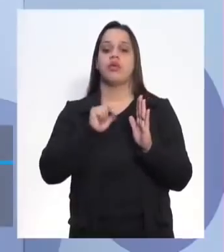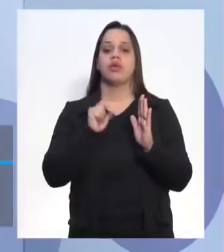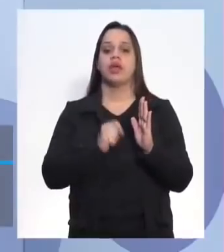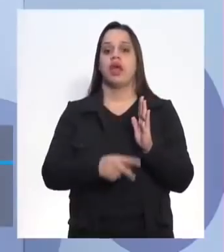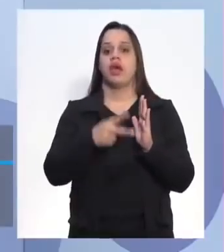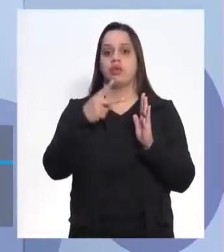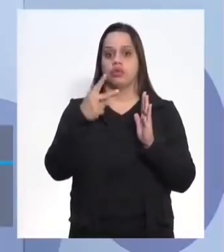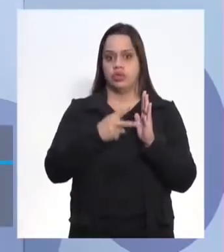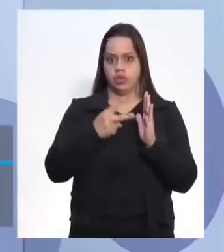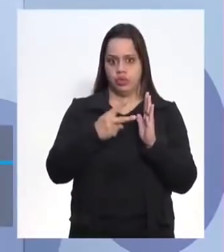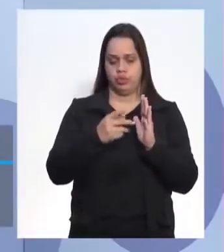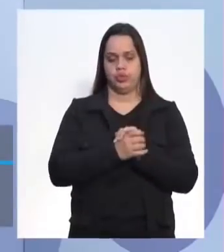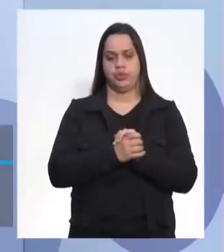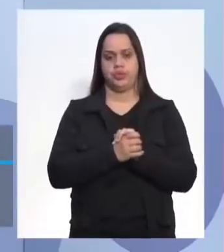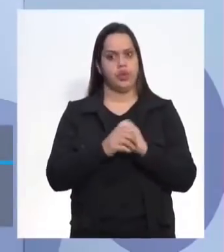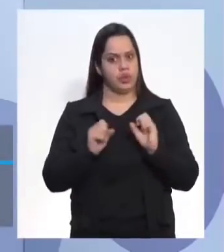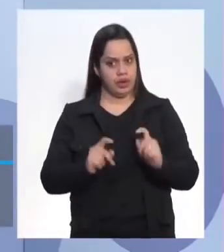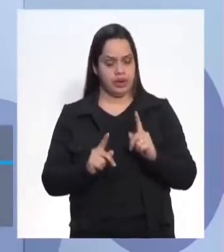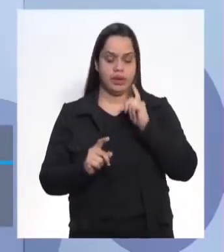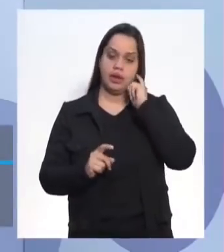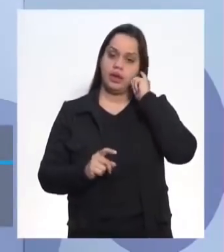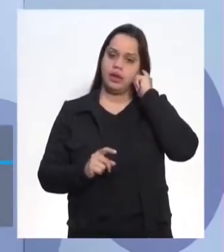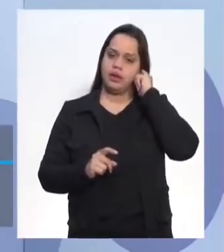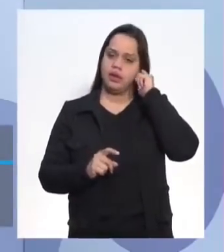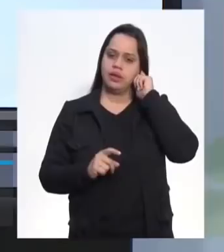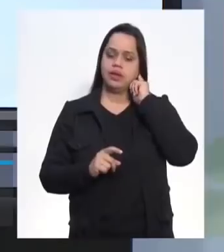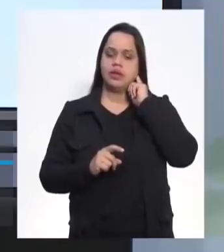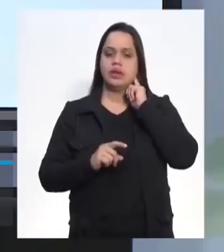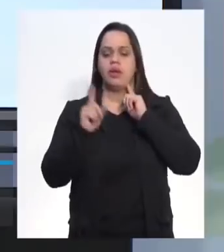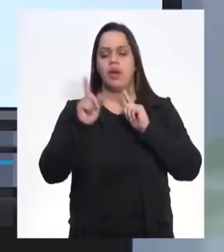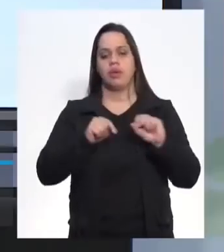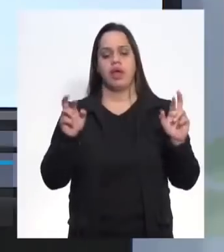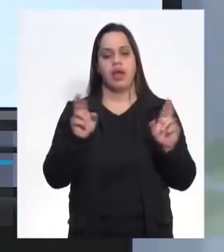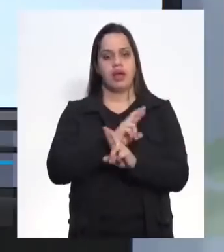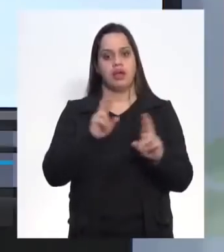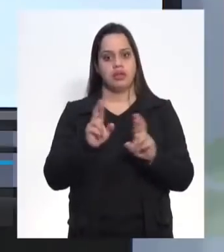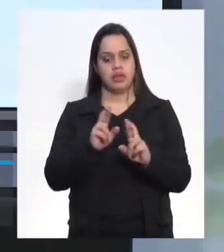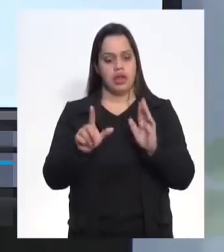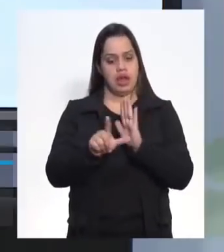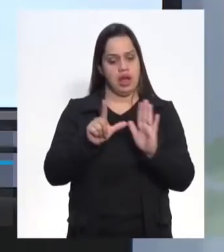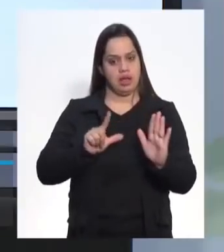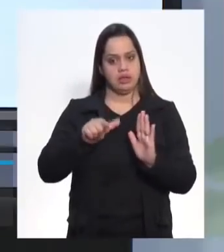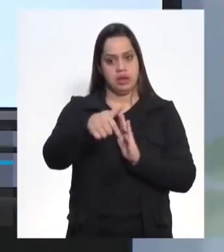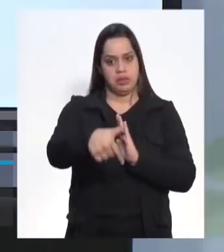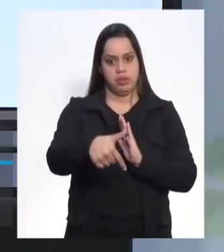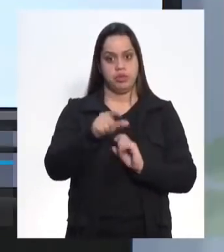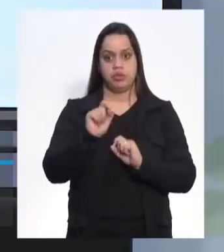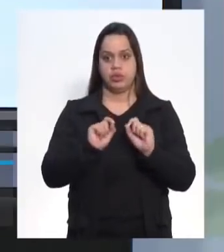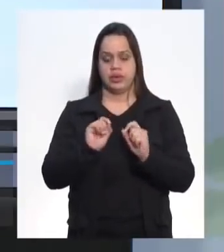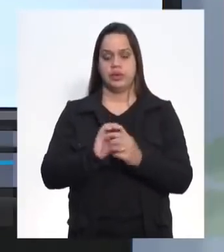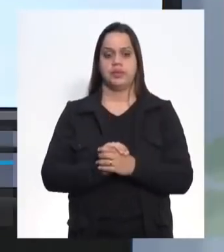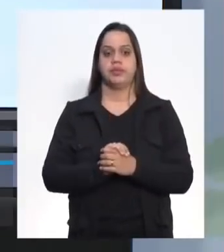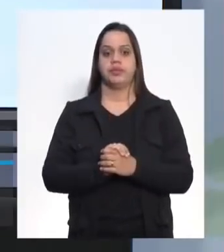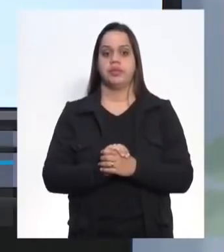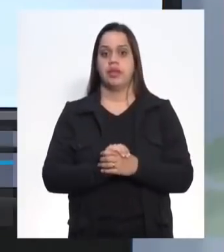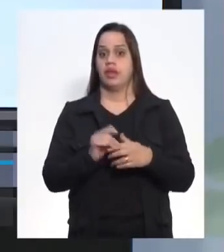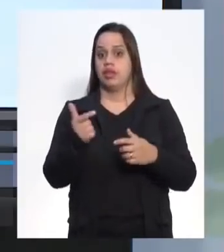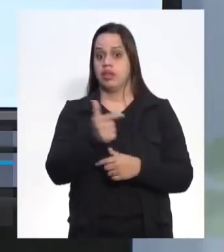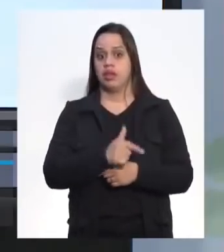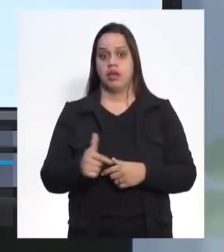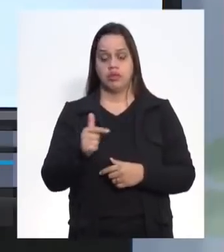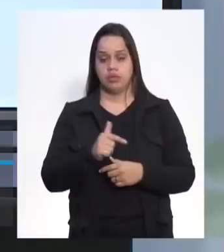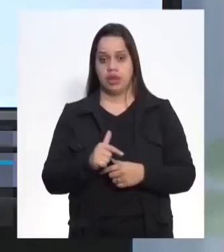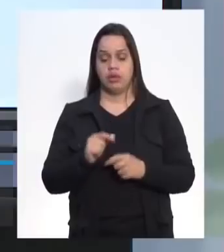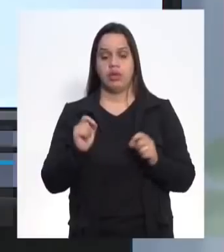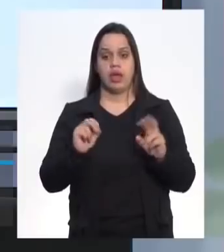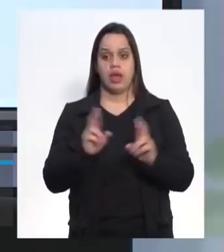Beleza, boa Certo? ideia. Sim, isso mesmo. Então, essa relação aí, né, de antecessor e sucessor, lembrando, não temos relação para o